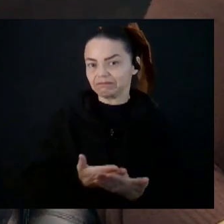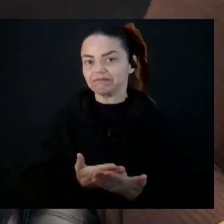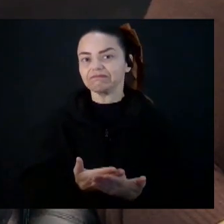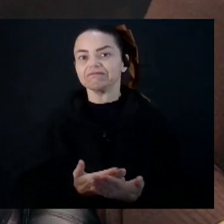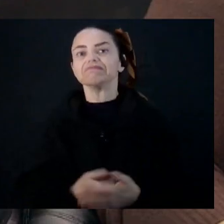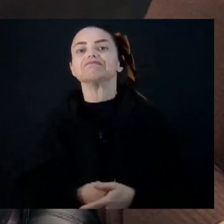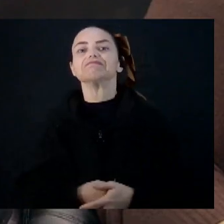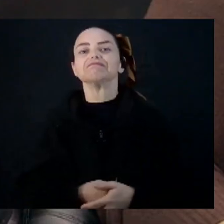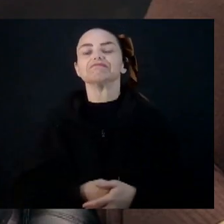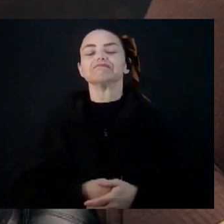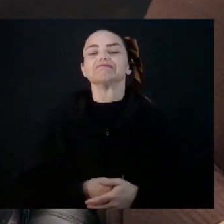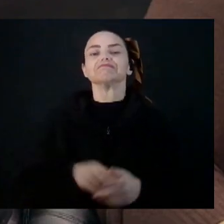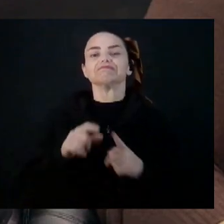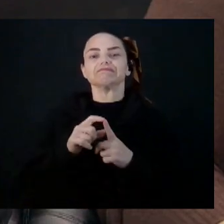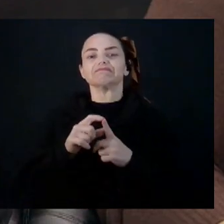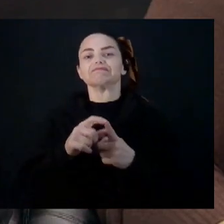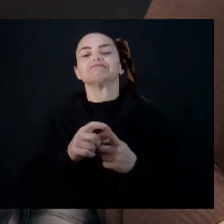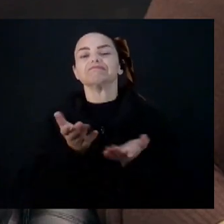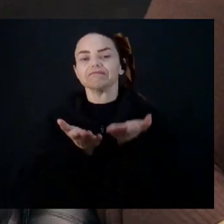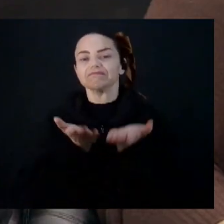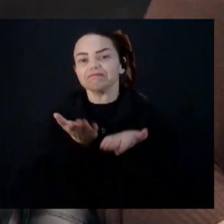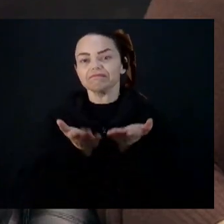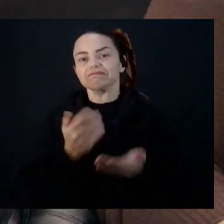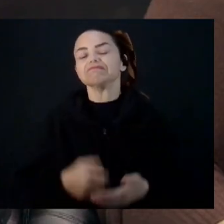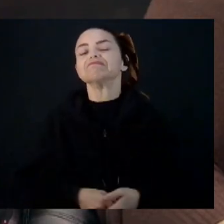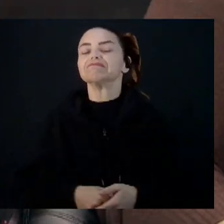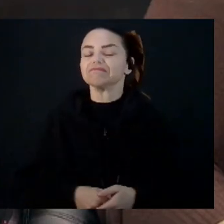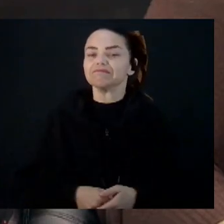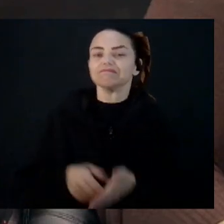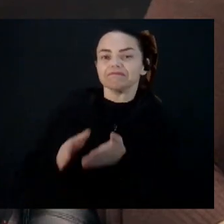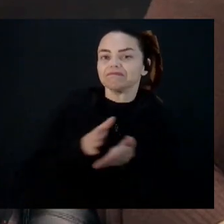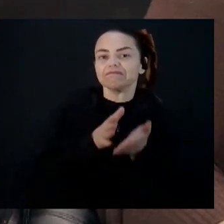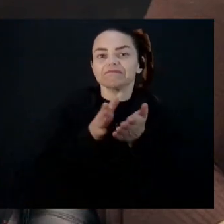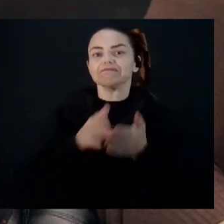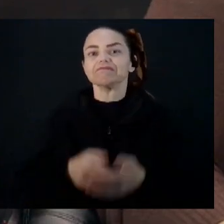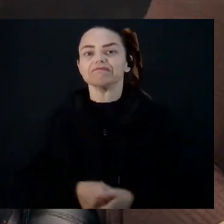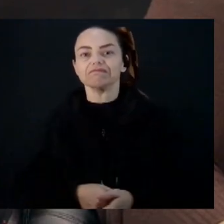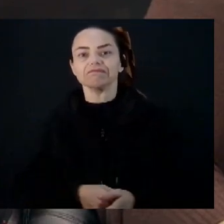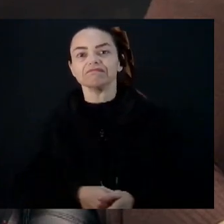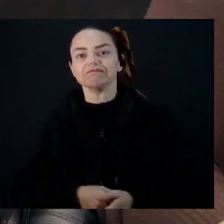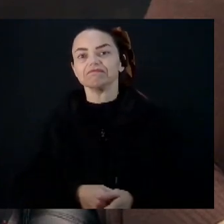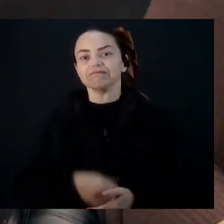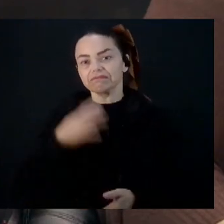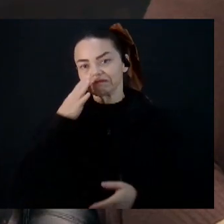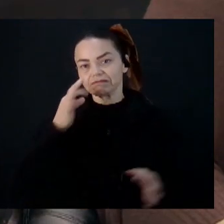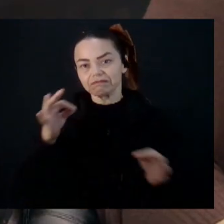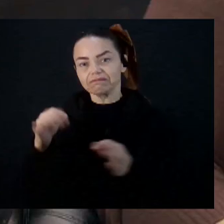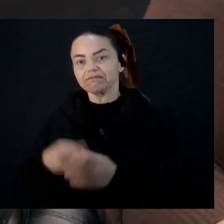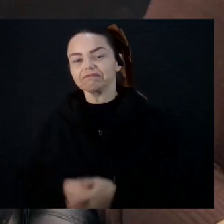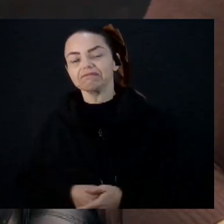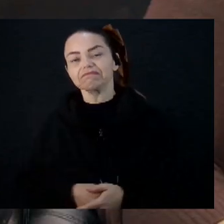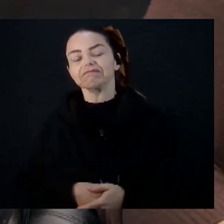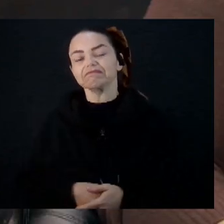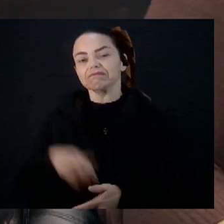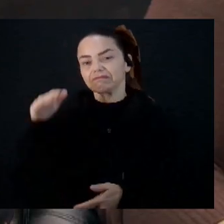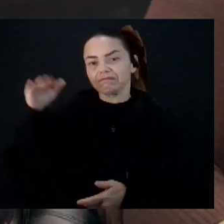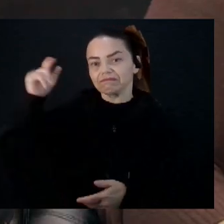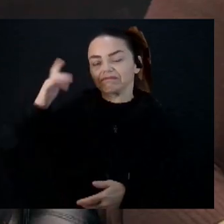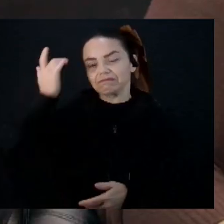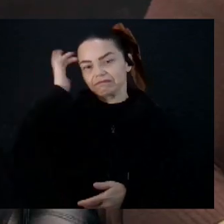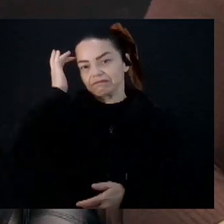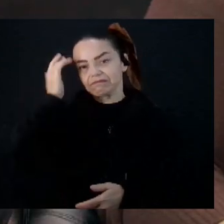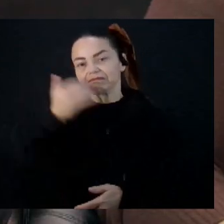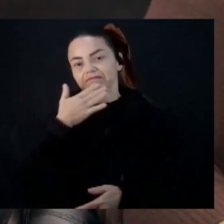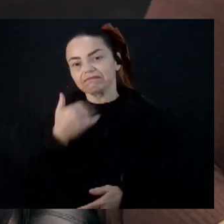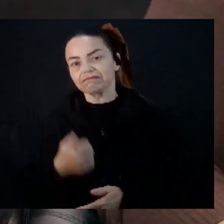palavra que fica, é o equilíbrio, é esse caminho do meio. É observar o que você, enquanto adulto, acha que é o melhor para o seu filho, o